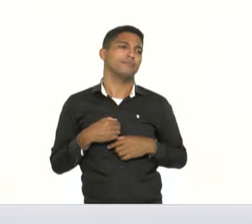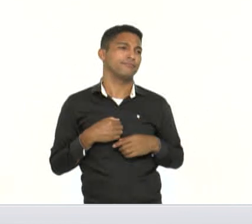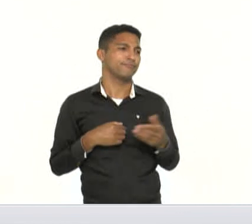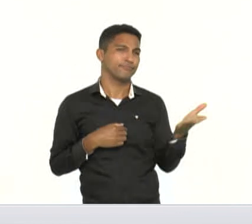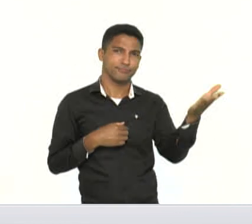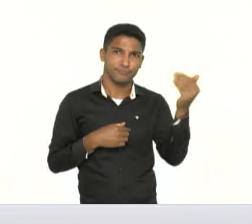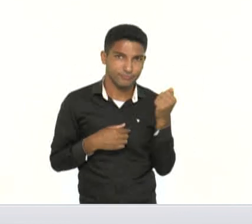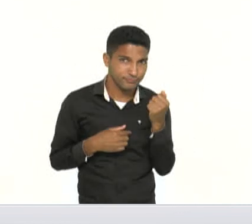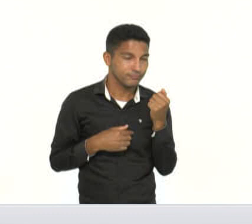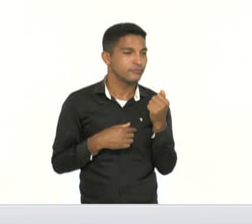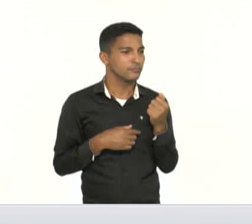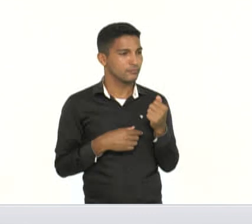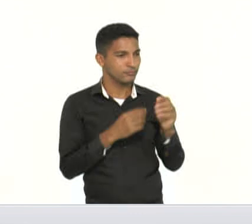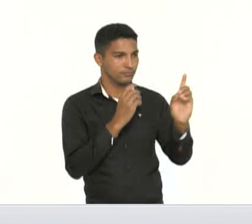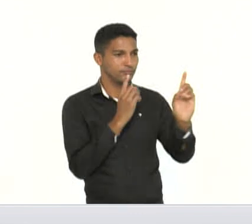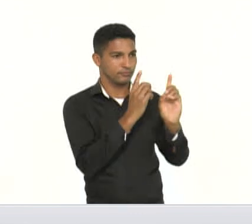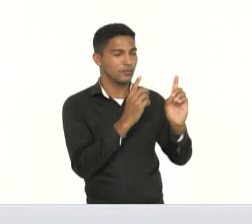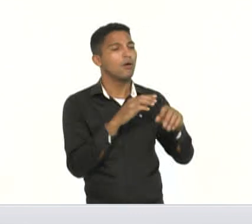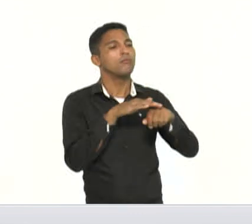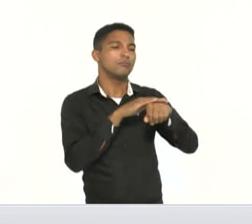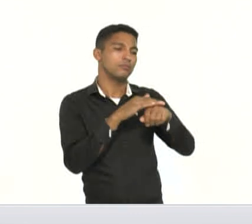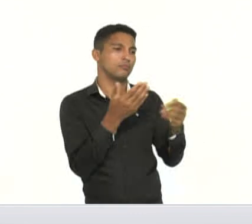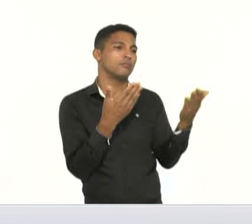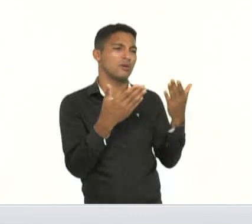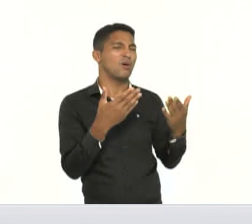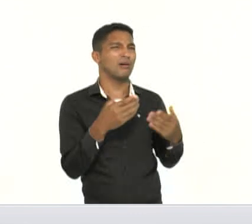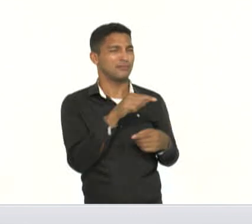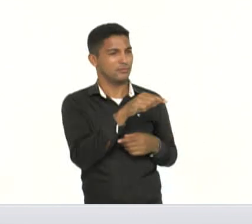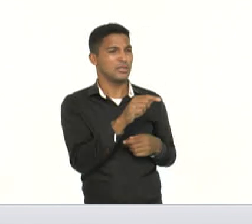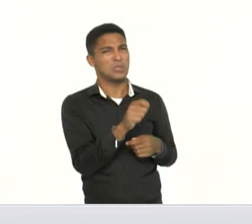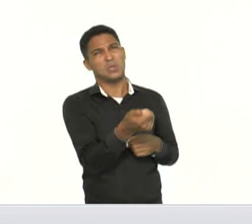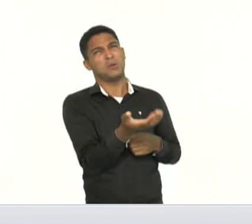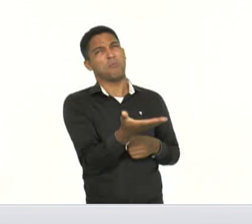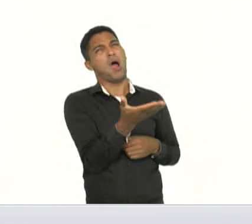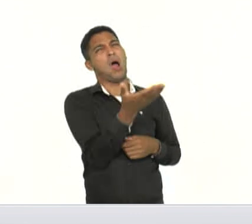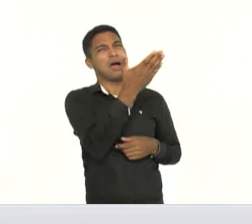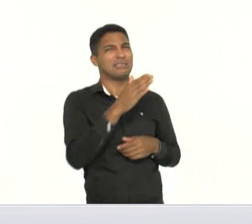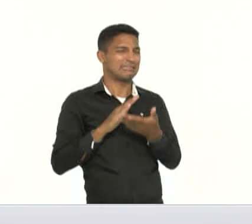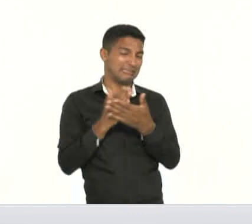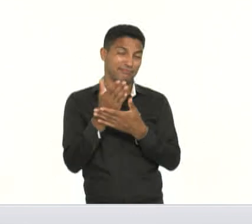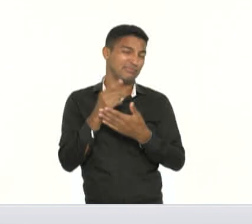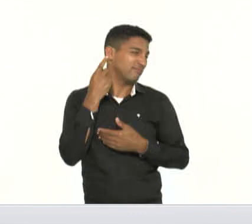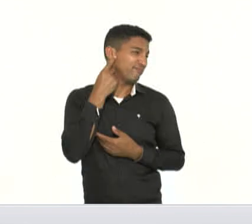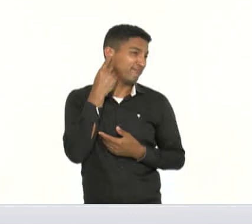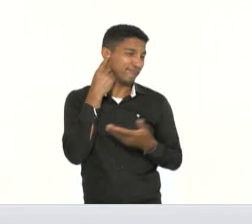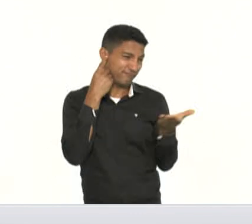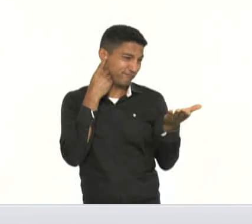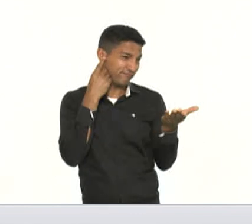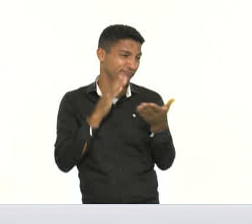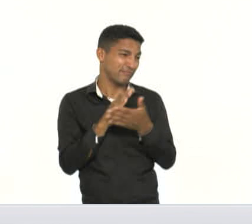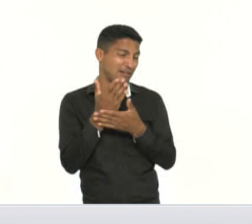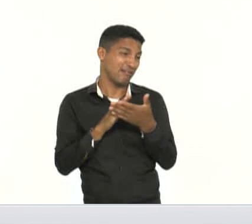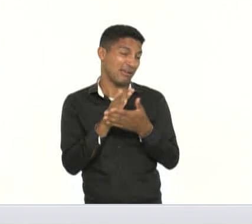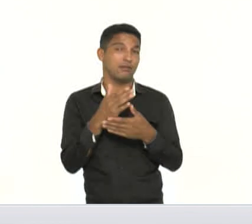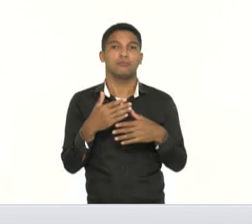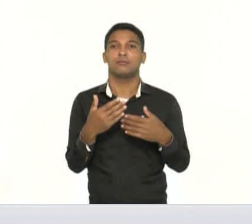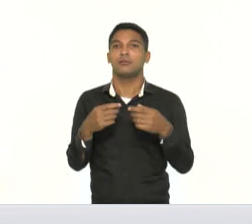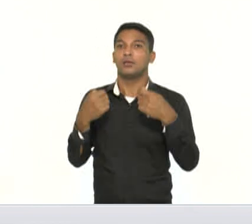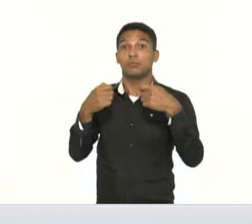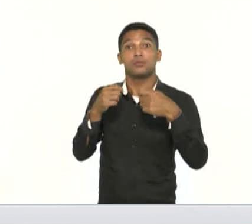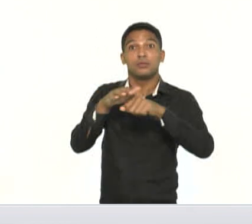com o responsável e explicar que tal atitude lhe incomoda. Conversa, né, gente? Conversando a gente